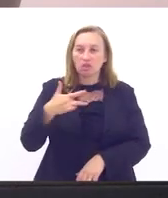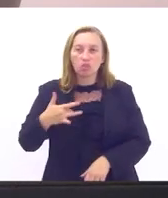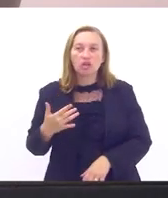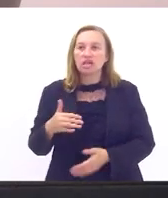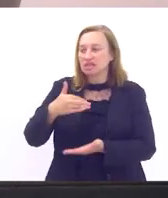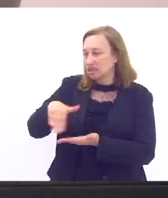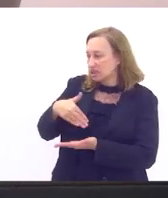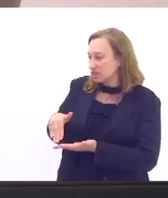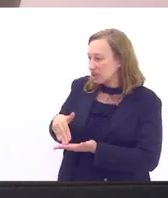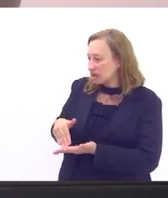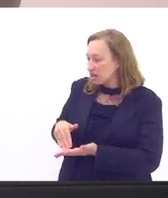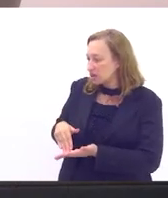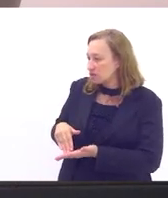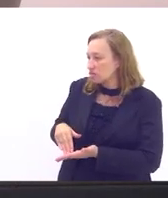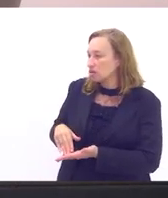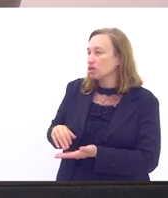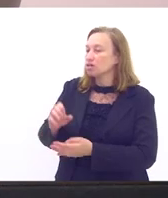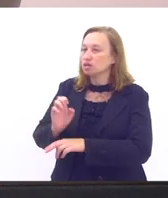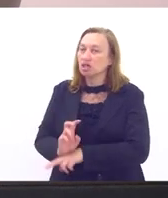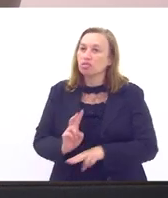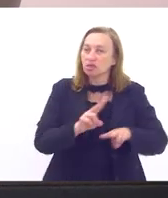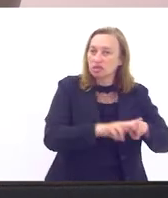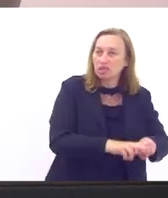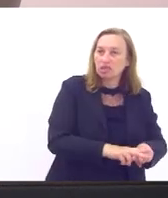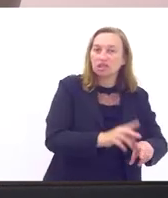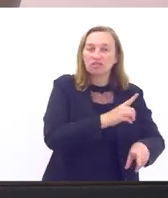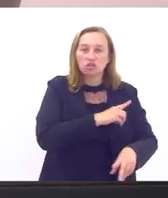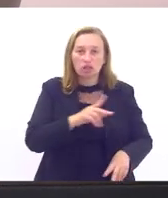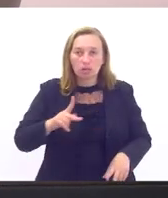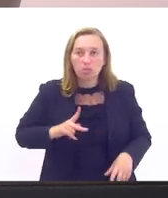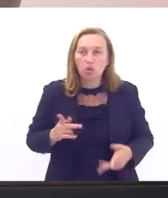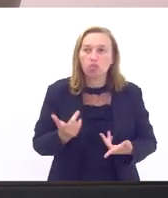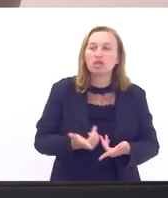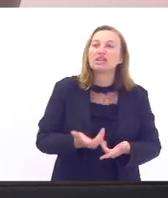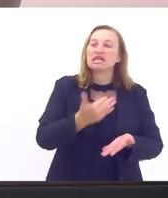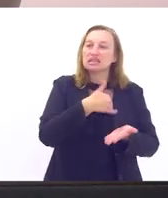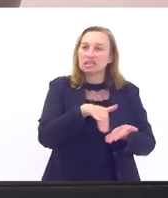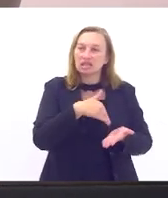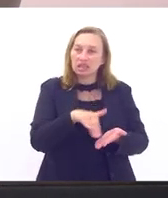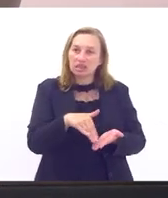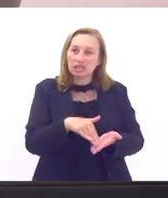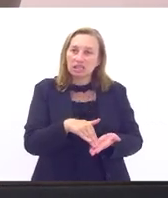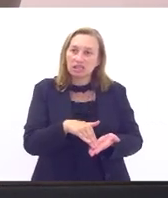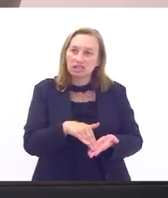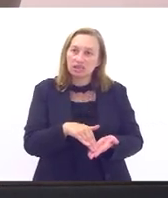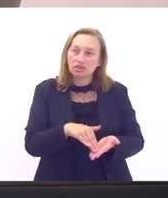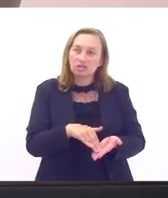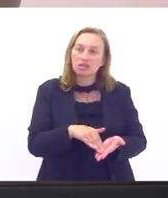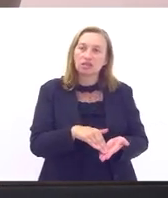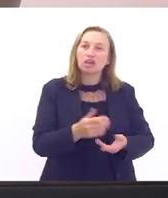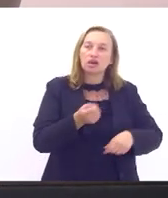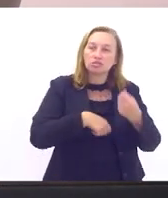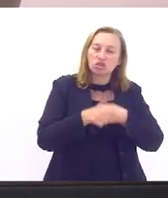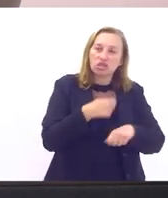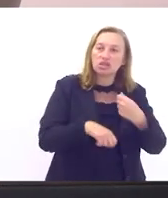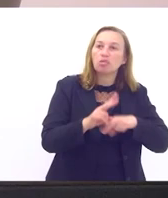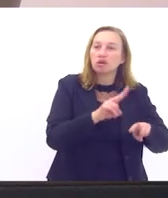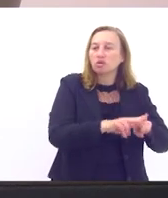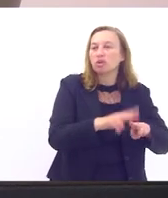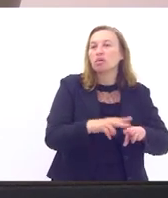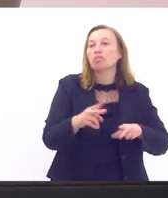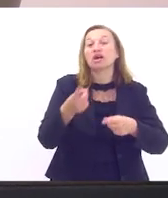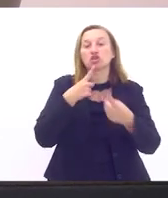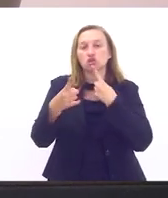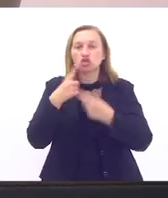de Saúde, com a Defensoria Pública, com a Secretaria de Estado e Administração Penitenciária, para debater, mais